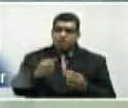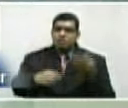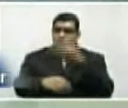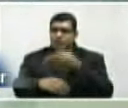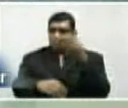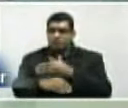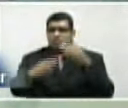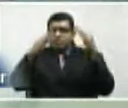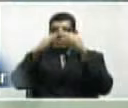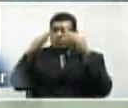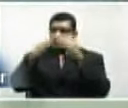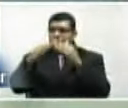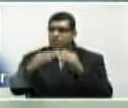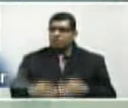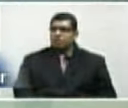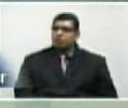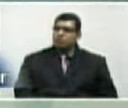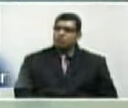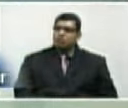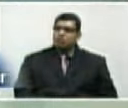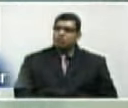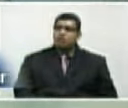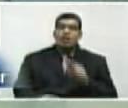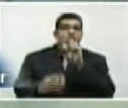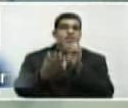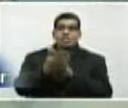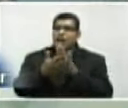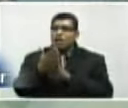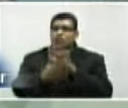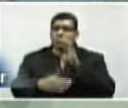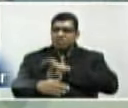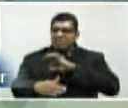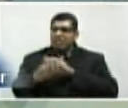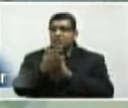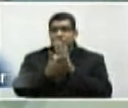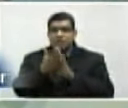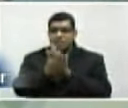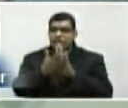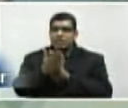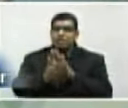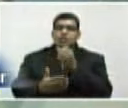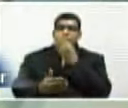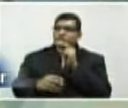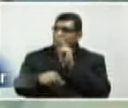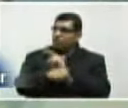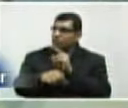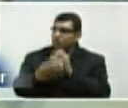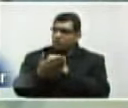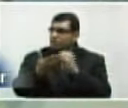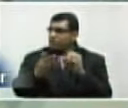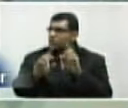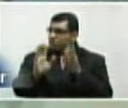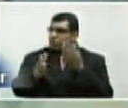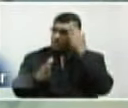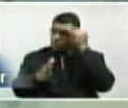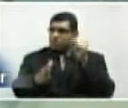em habitação, deputado Zé Ricardo? Nenhum centavo, deputado Zé Ricardo. Eu vou oficializar, mas eu já